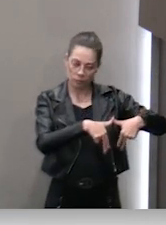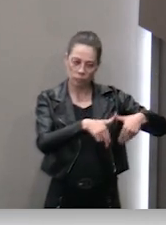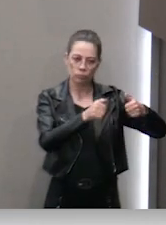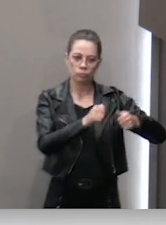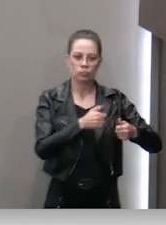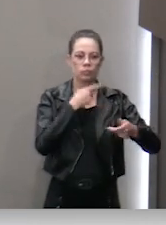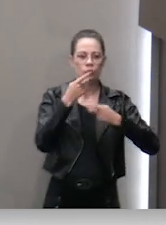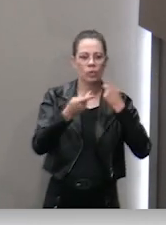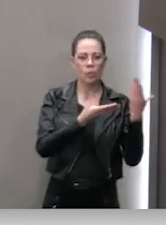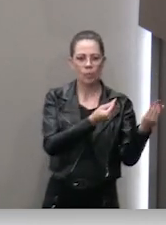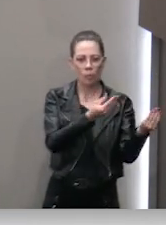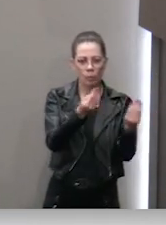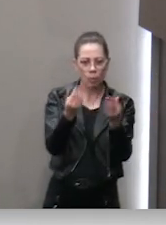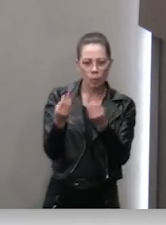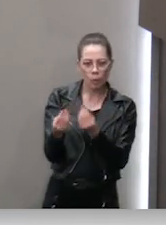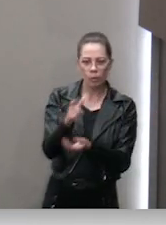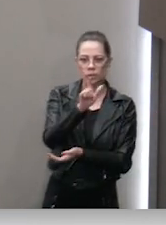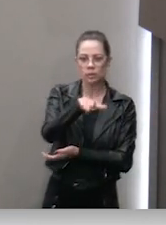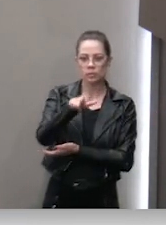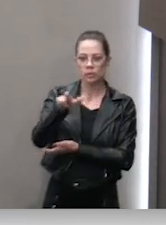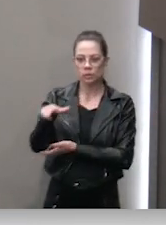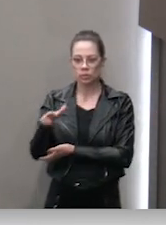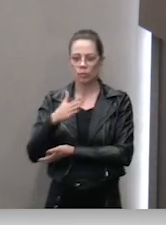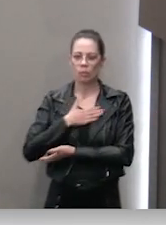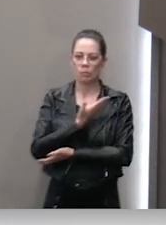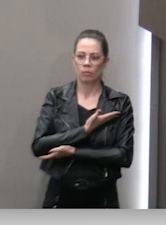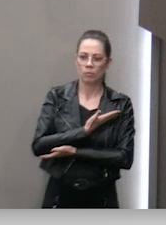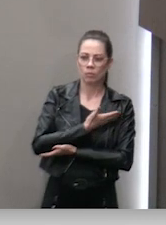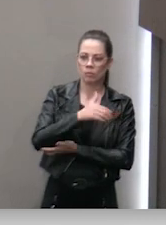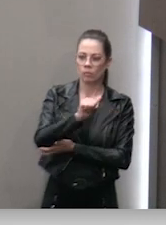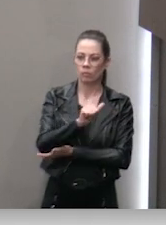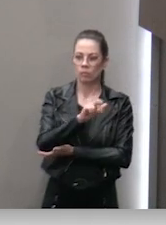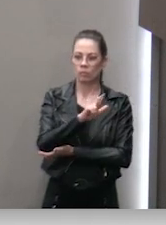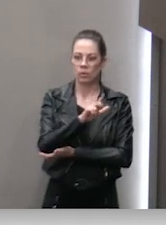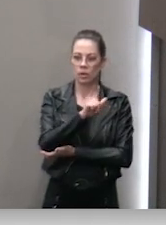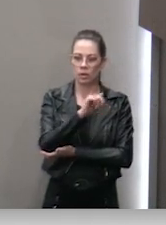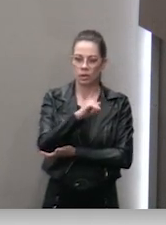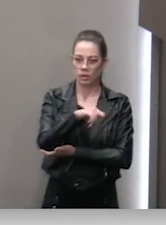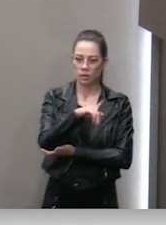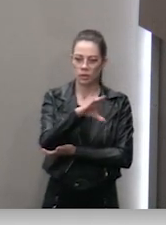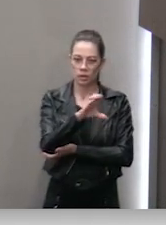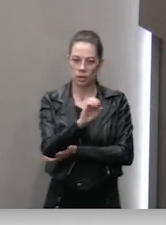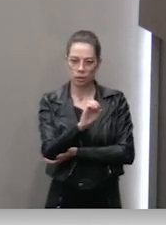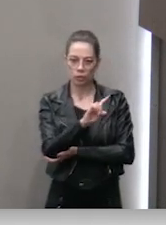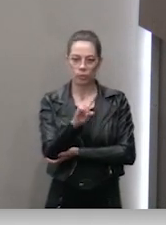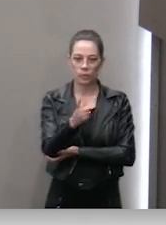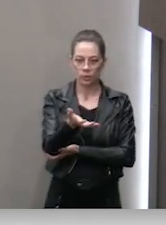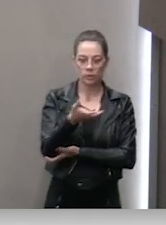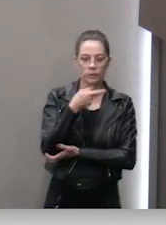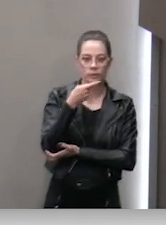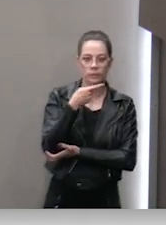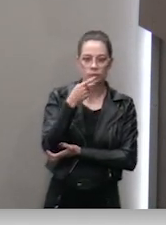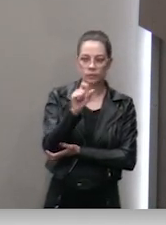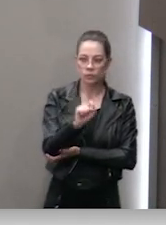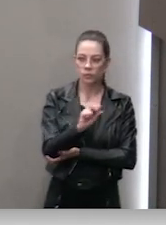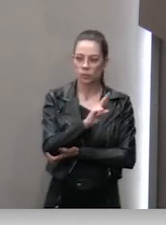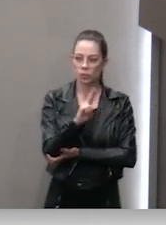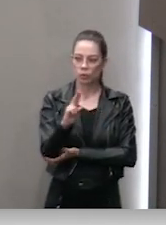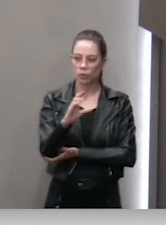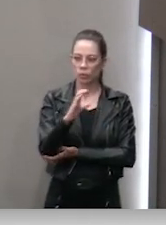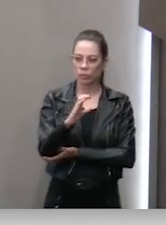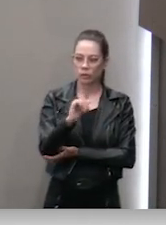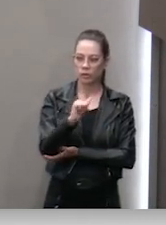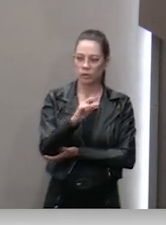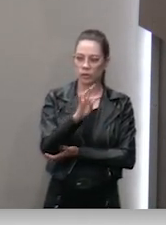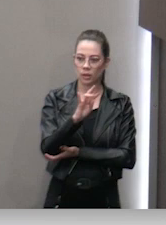inúmeras pessoas, o meu amigo Arlindo, o Luiz Bueira, mas eu quero dizer que, em nome da Catiane Camargo,